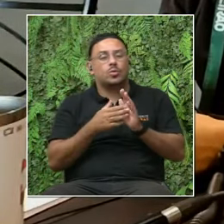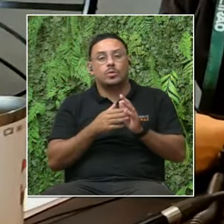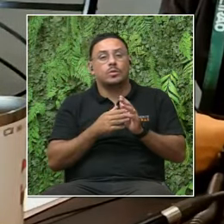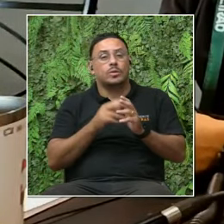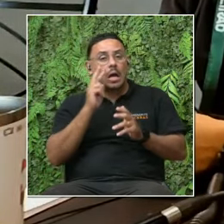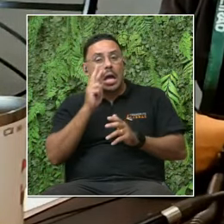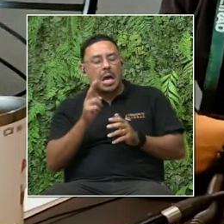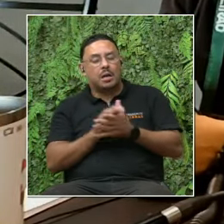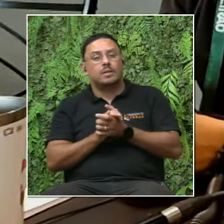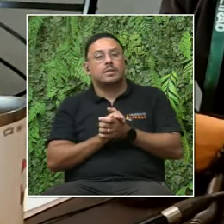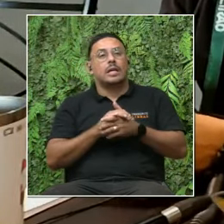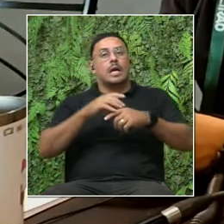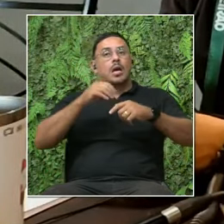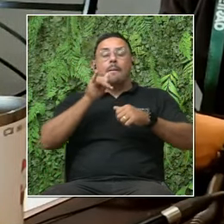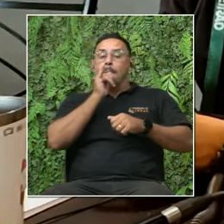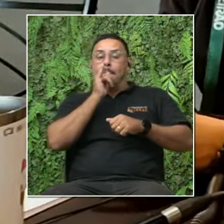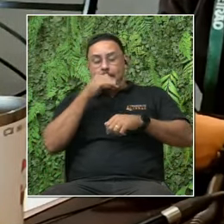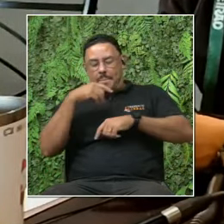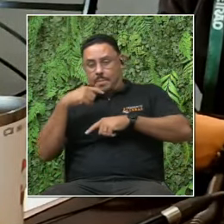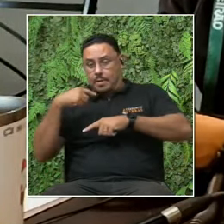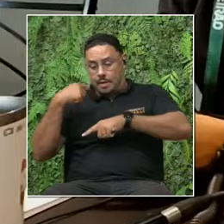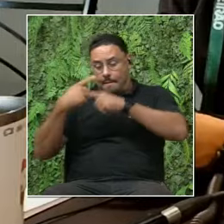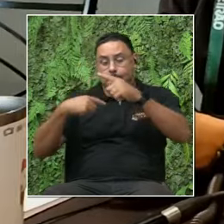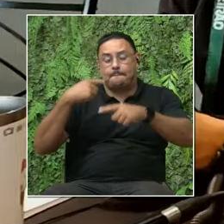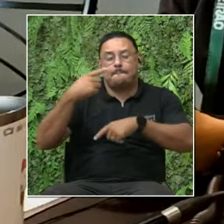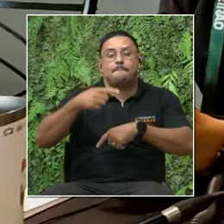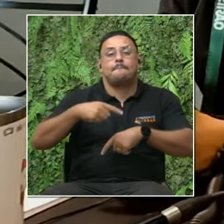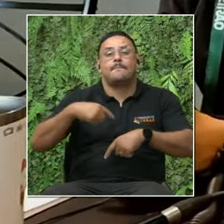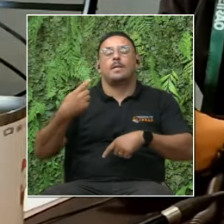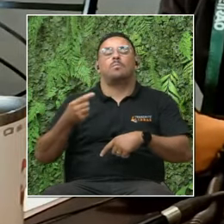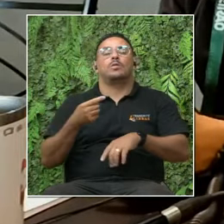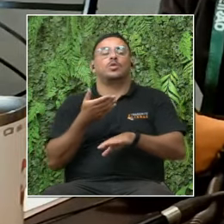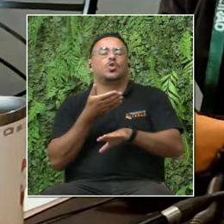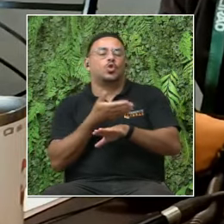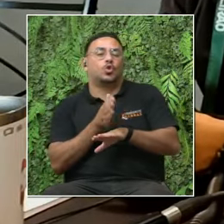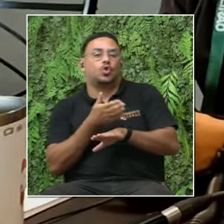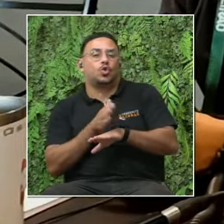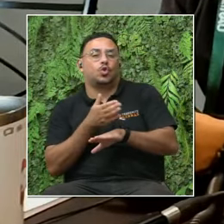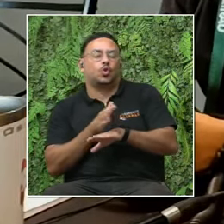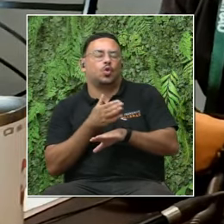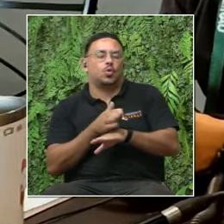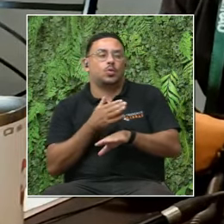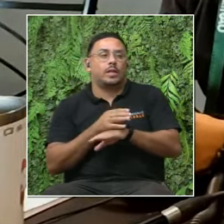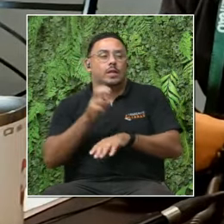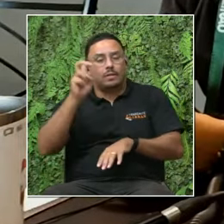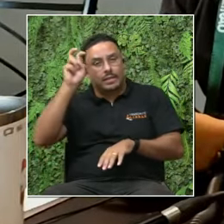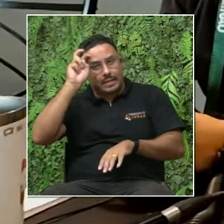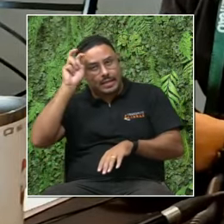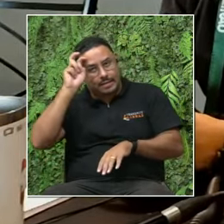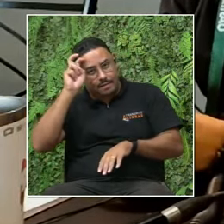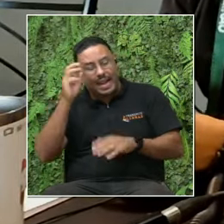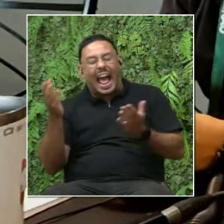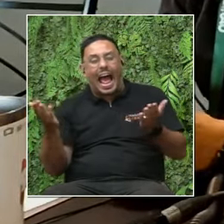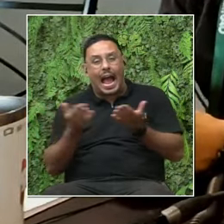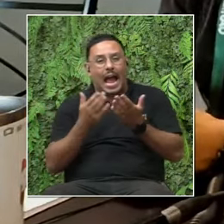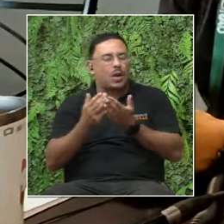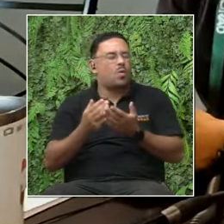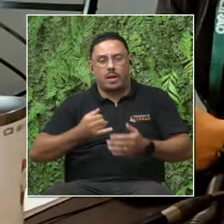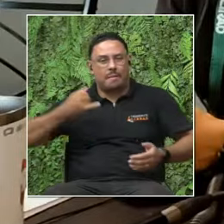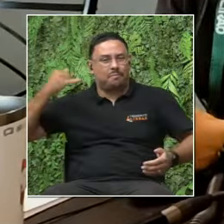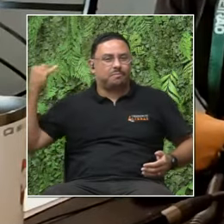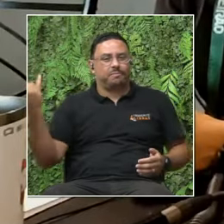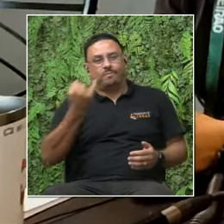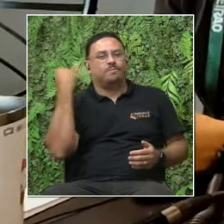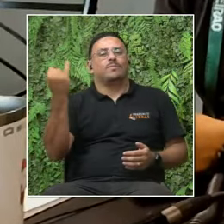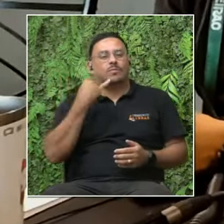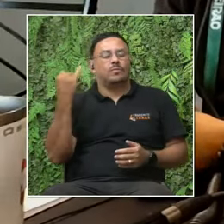sintonizados Olha só depois daquele pequeno treino do jogo passado agora não agora é para valer o